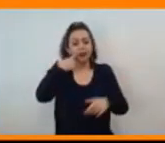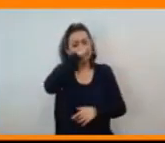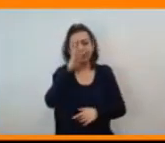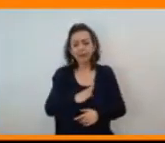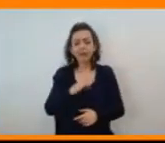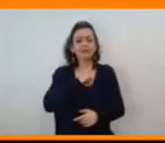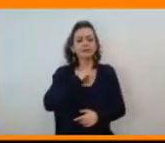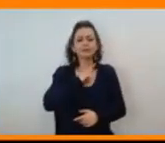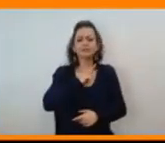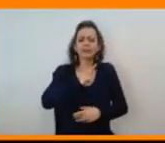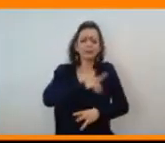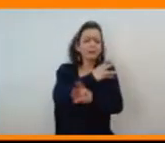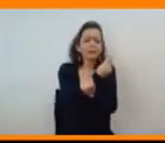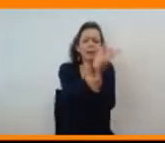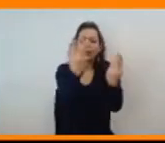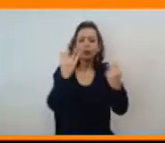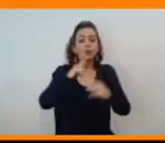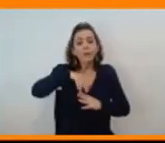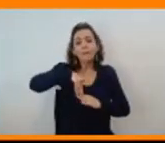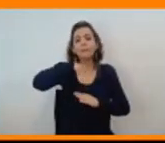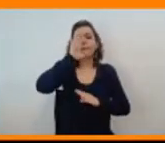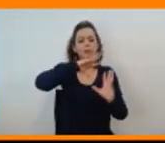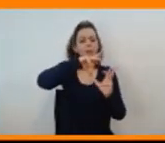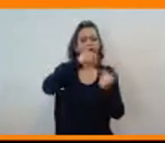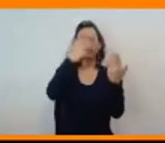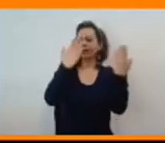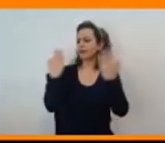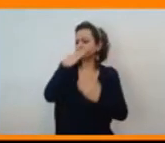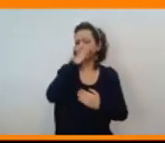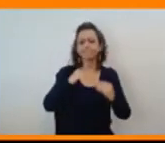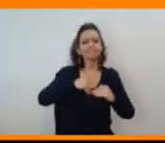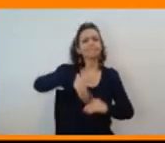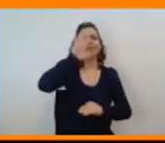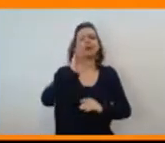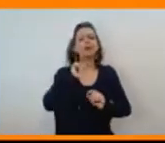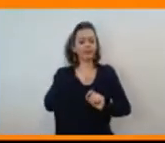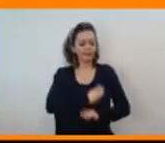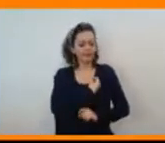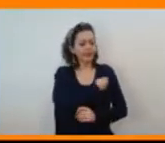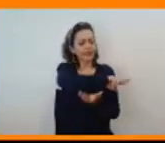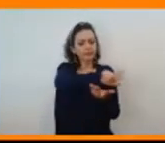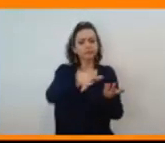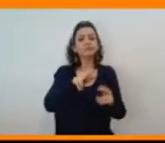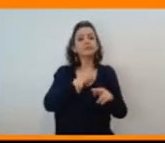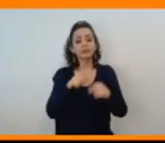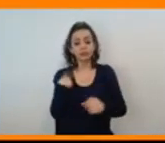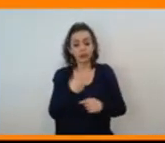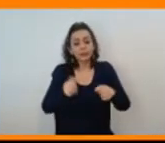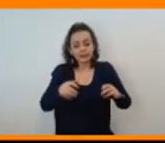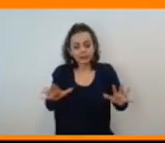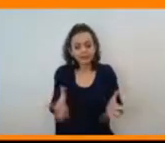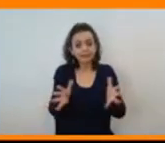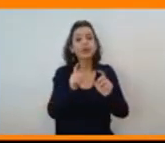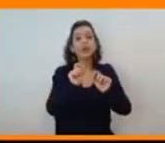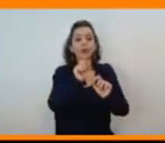que a gente como um grande varejista de a oportunidade para que Produções nativas Produções locais ganha espaço na